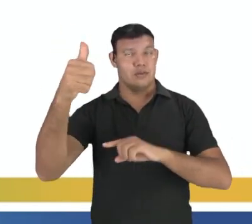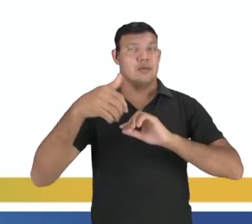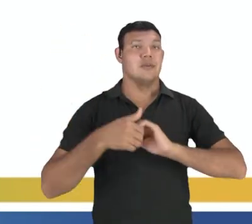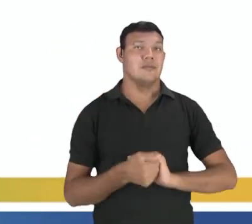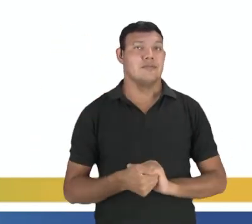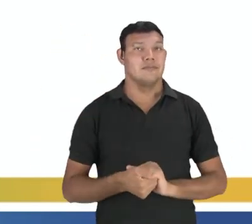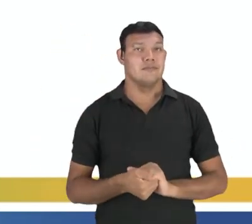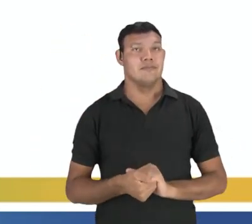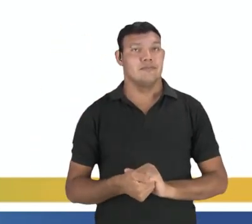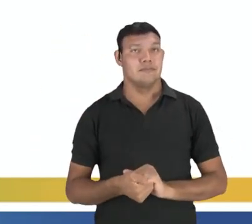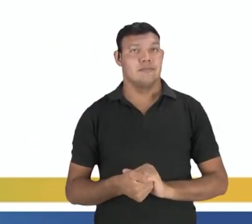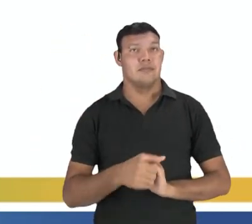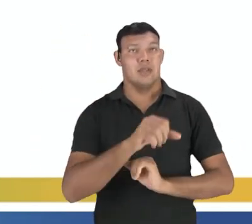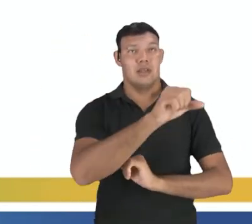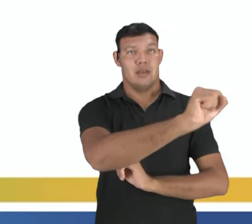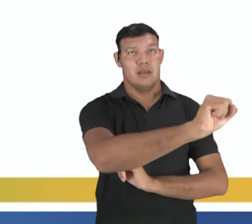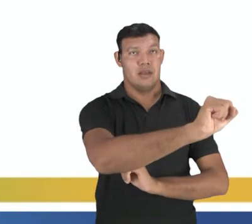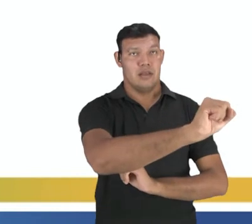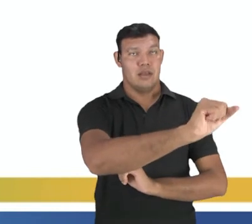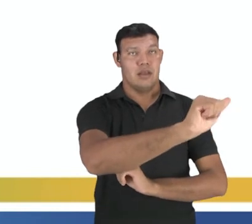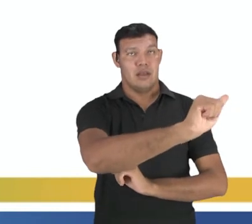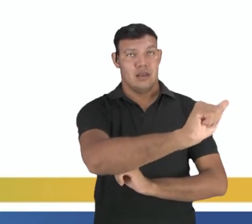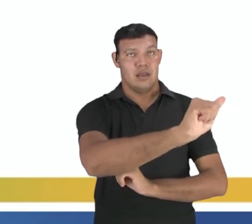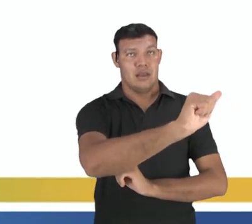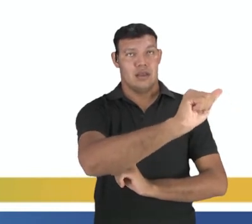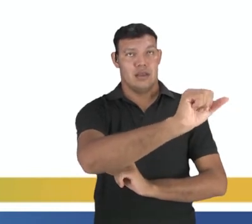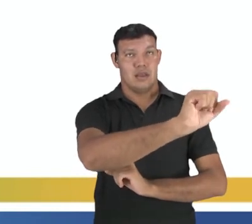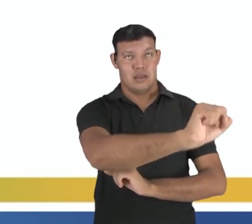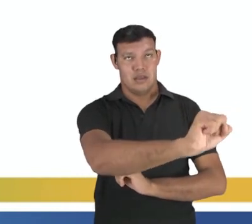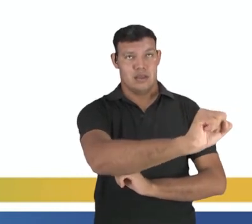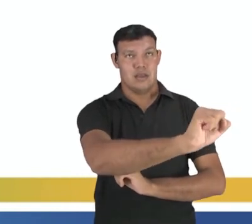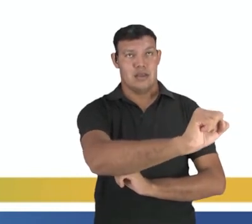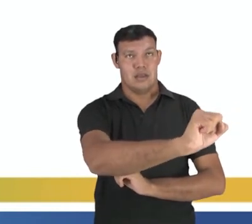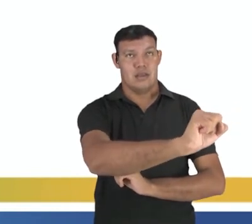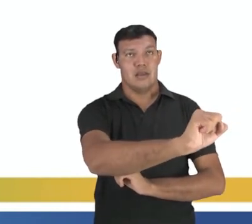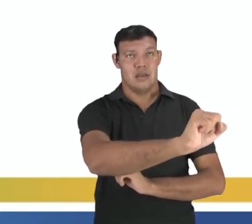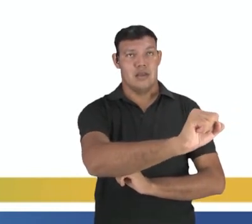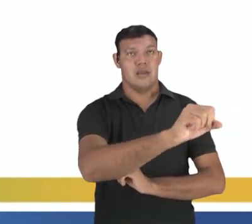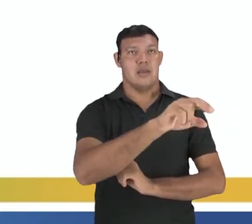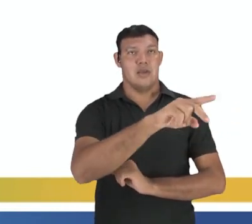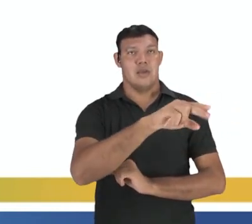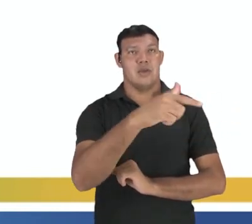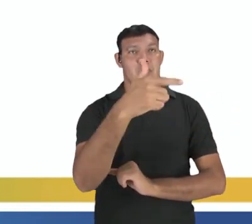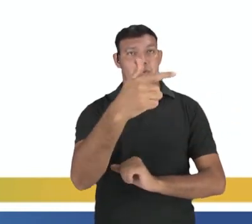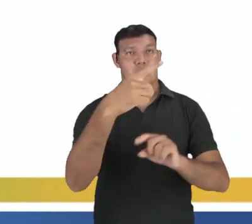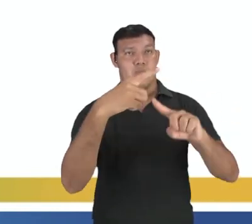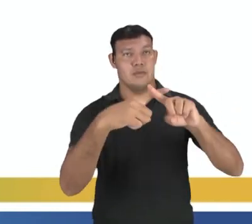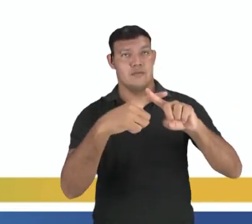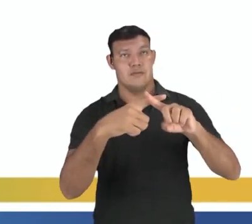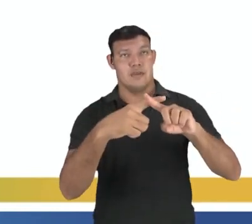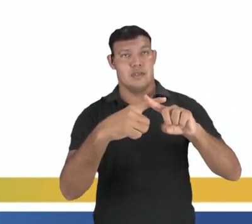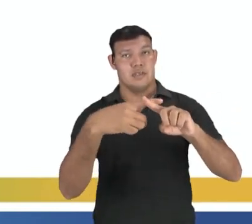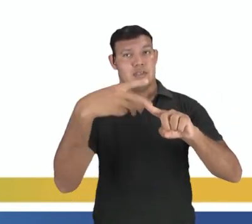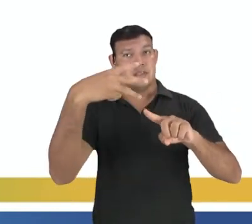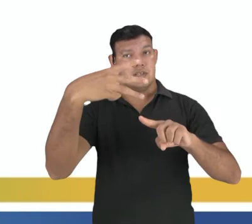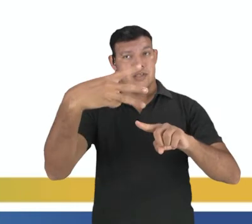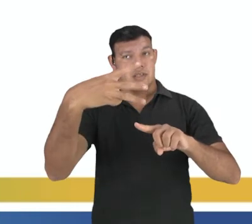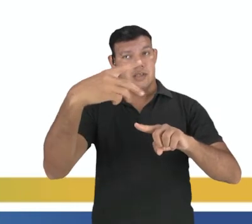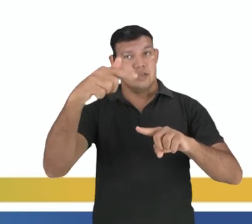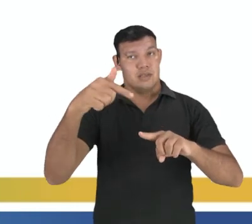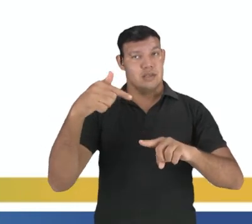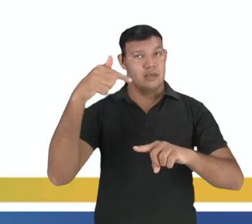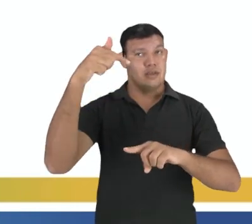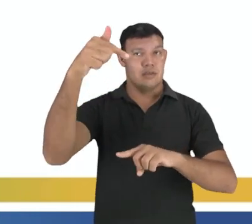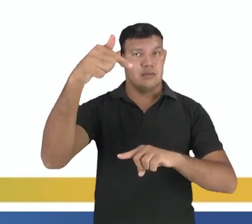Tá? O A8 é igual a 2 vezes 3 elevado a 7. Não seria 37, tá, pessoal?